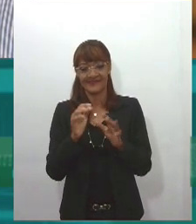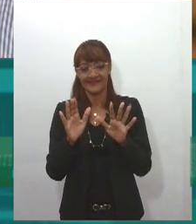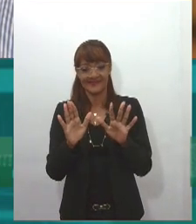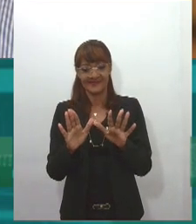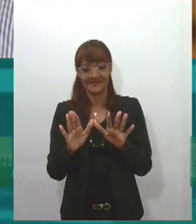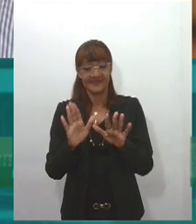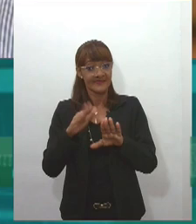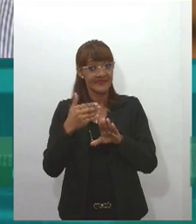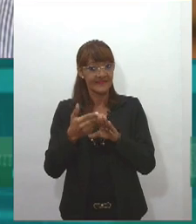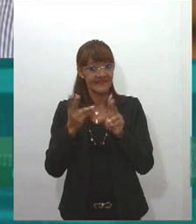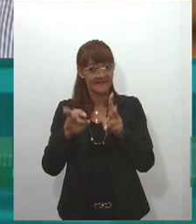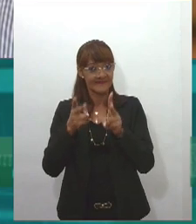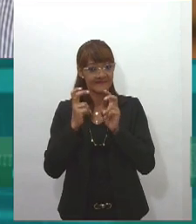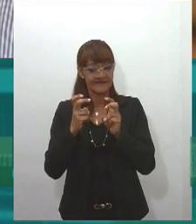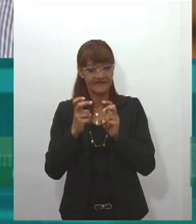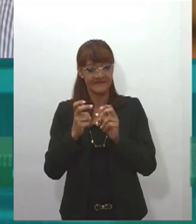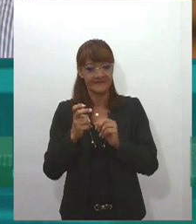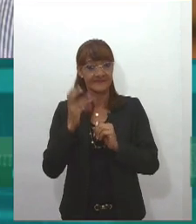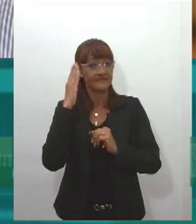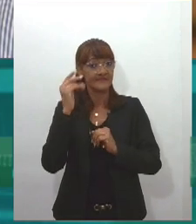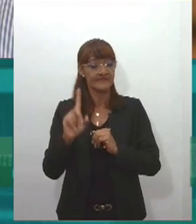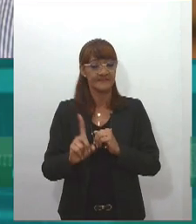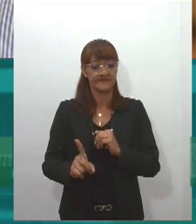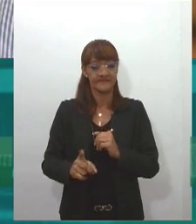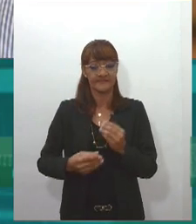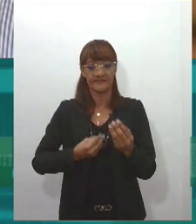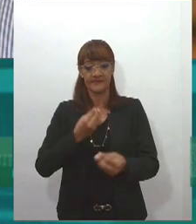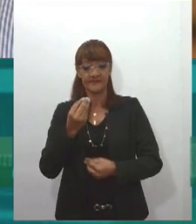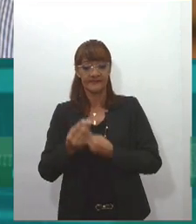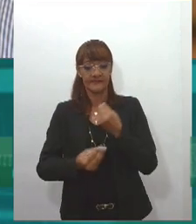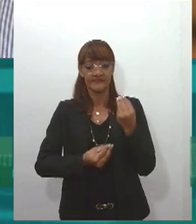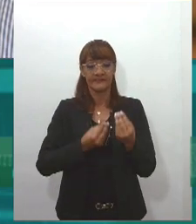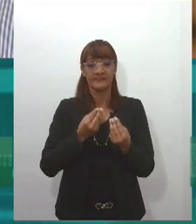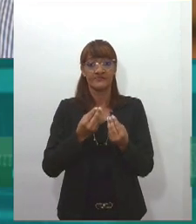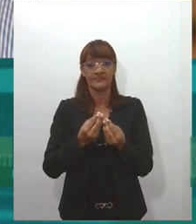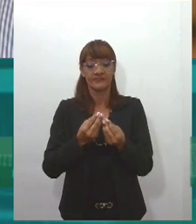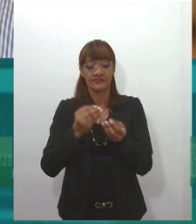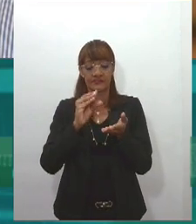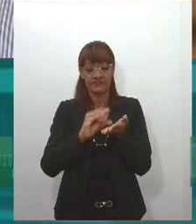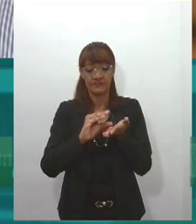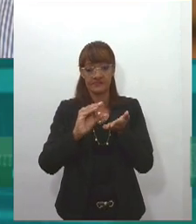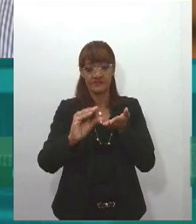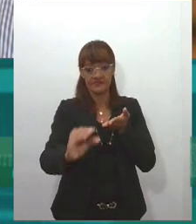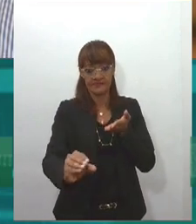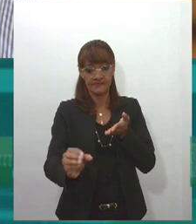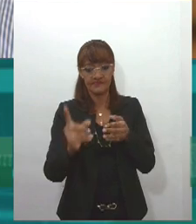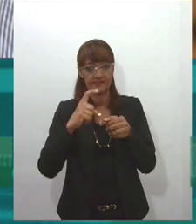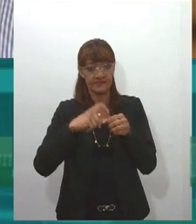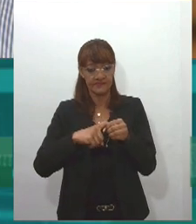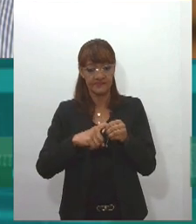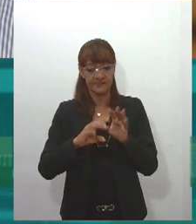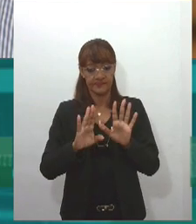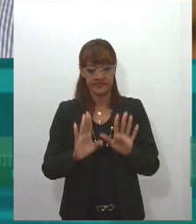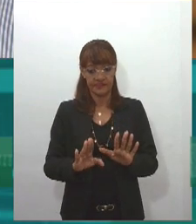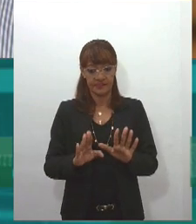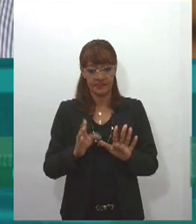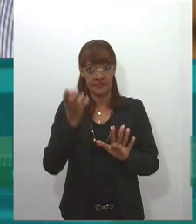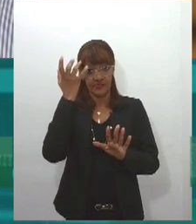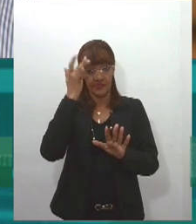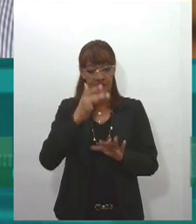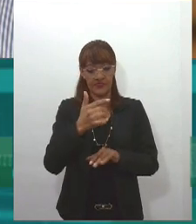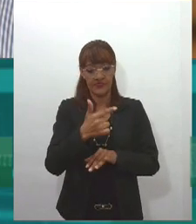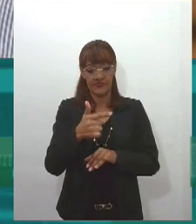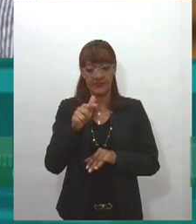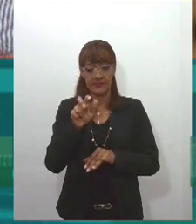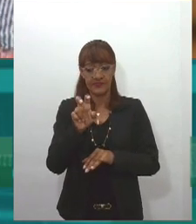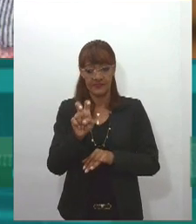ainda como será essa apuração da devolução o que se tem é que ela vai ser feita em 25 dias então assim a